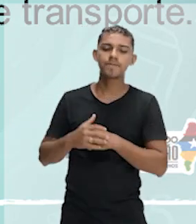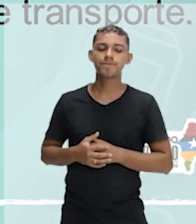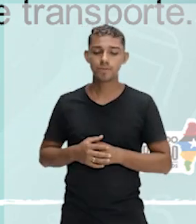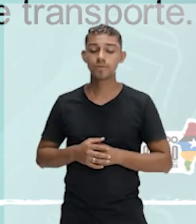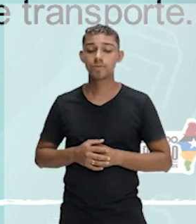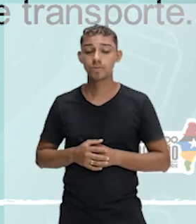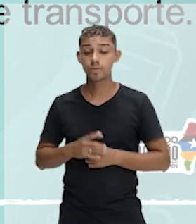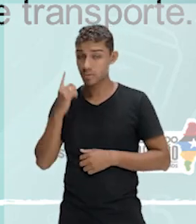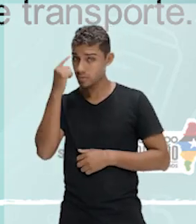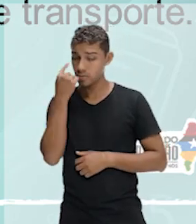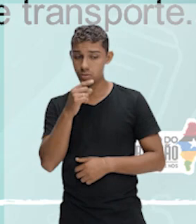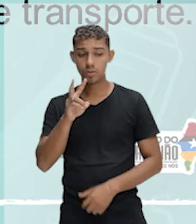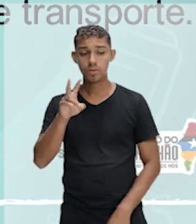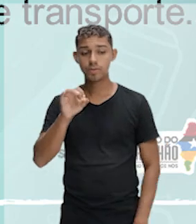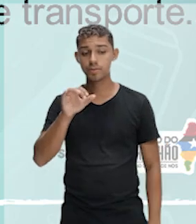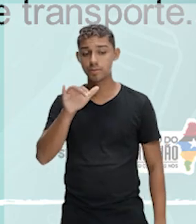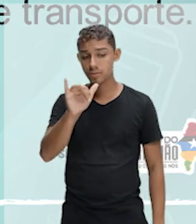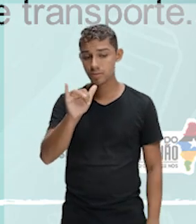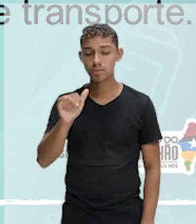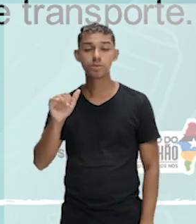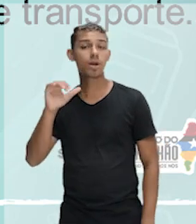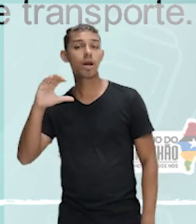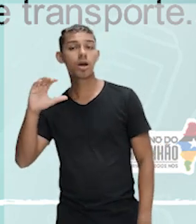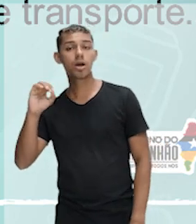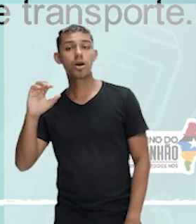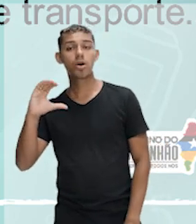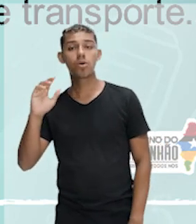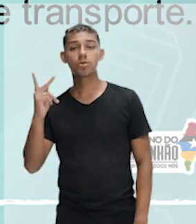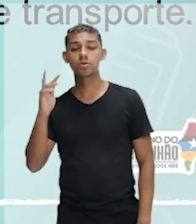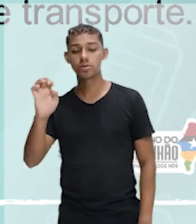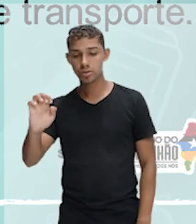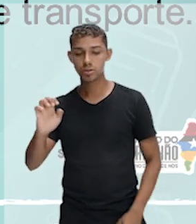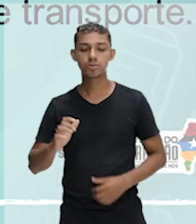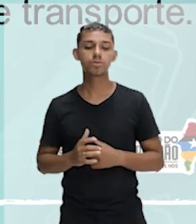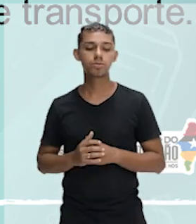voy en coche. Vou